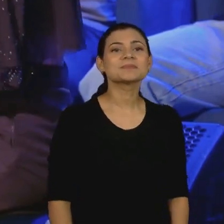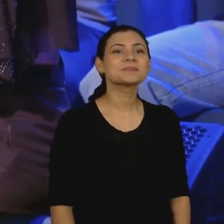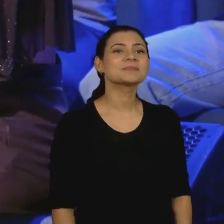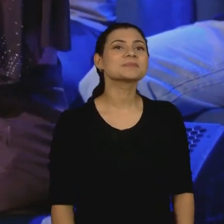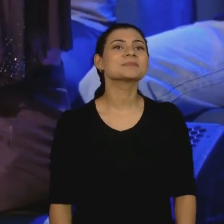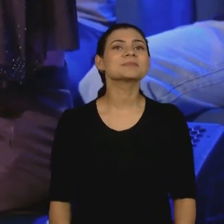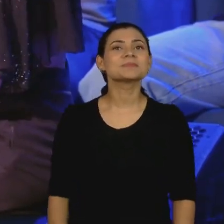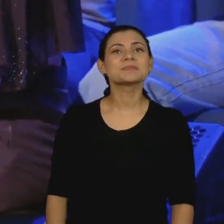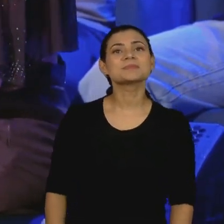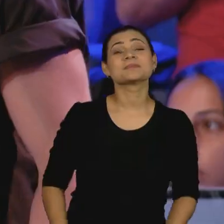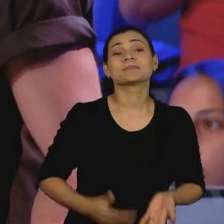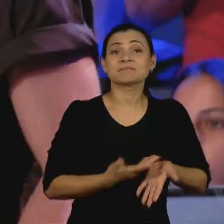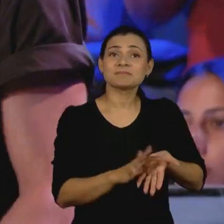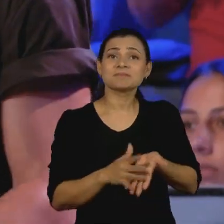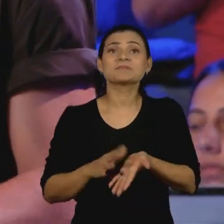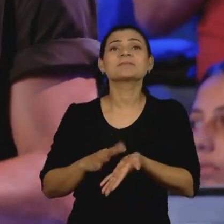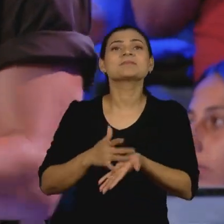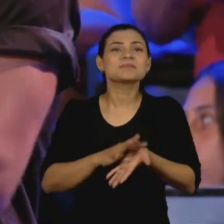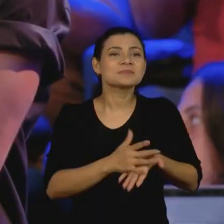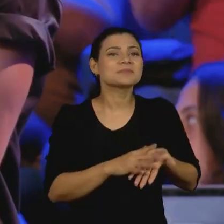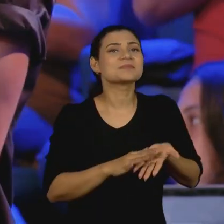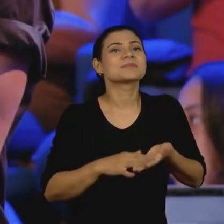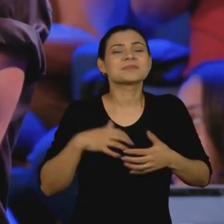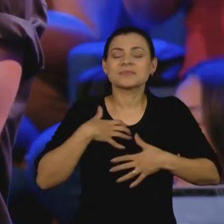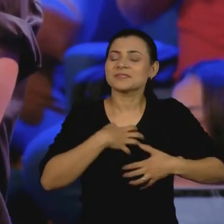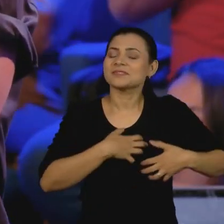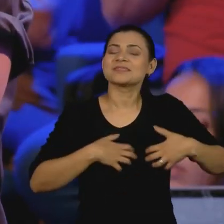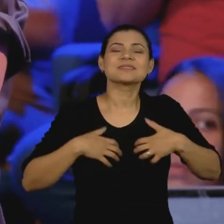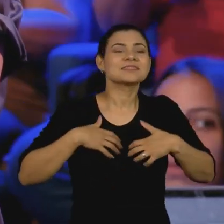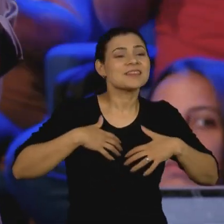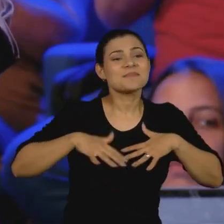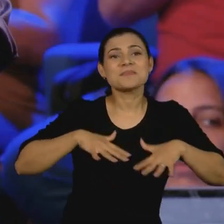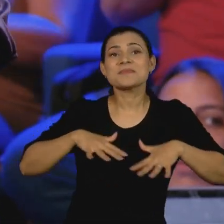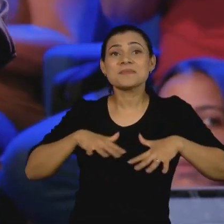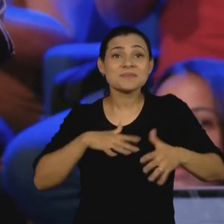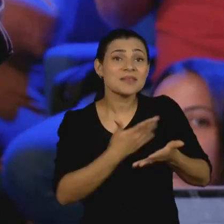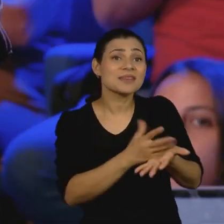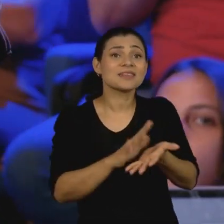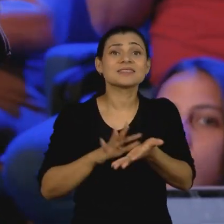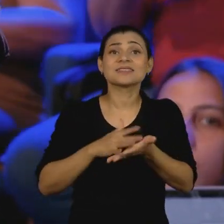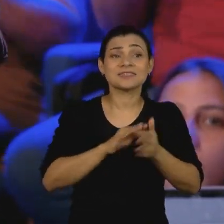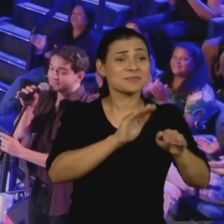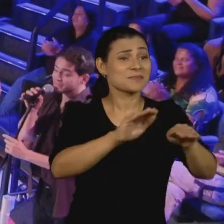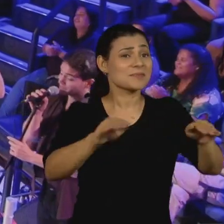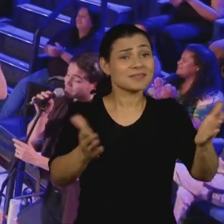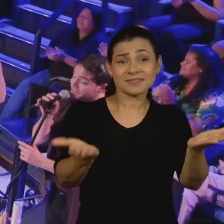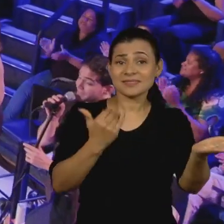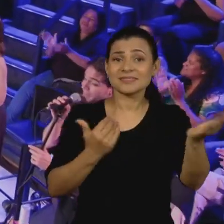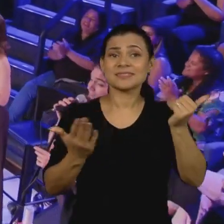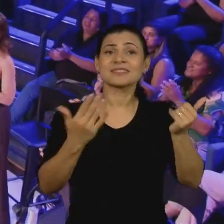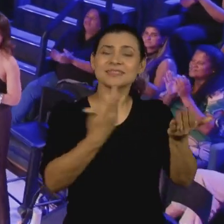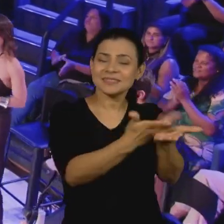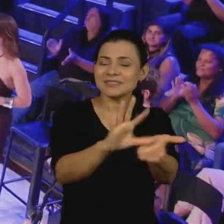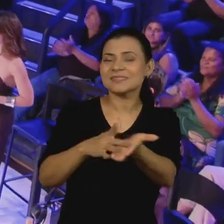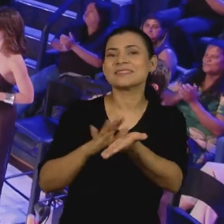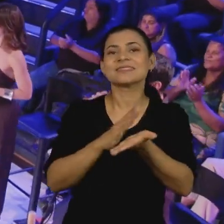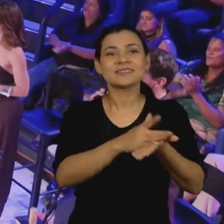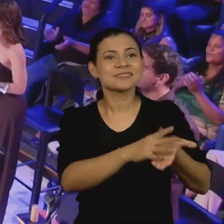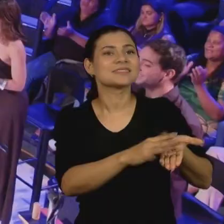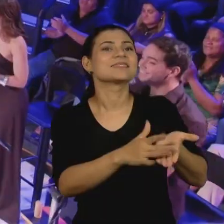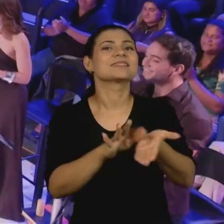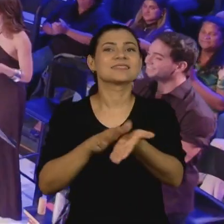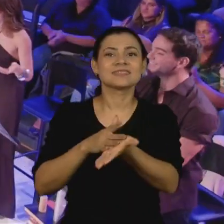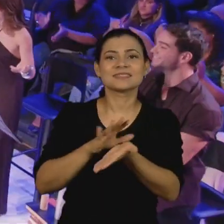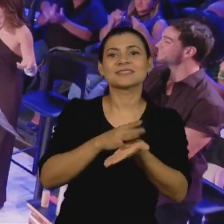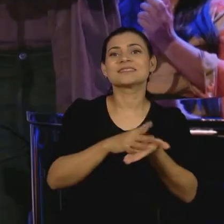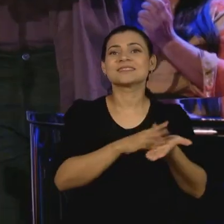Samba da minha terra deixa a gente mole. Quando se canta todo mundo bole. Quando se canta todo mundo